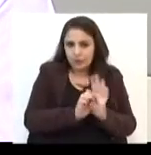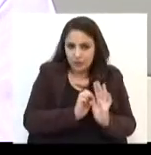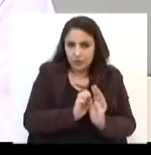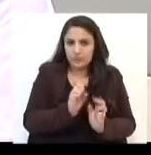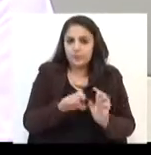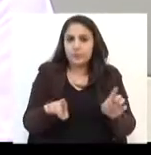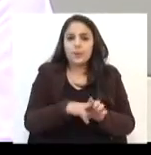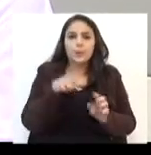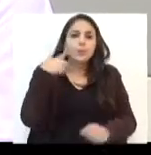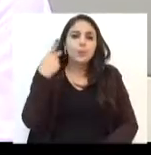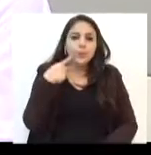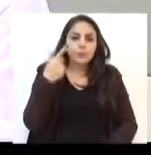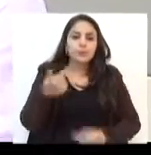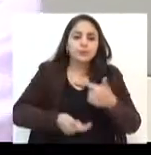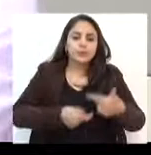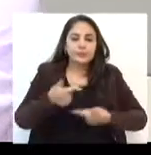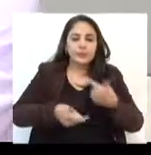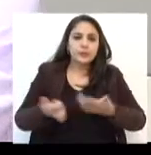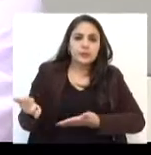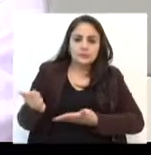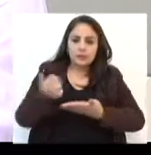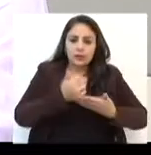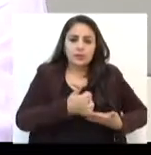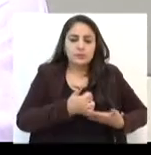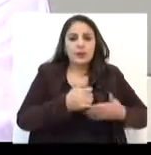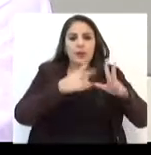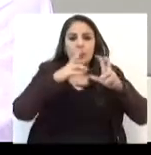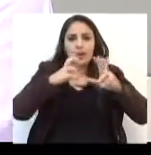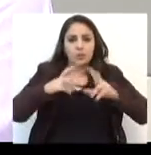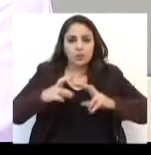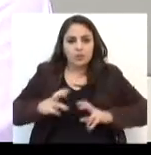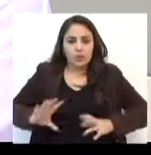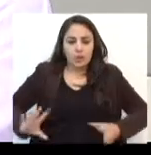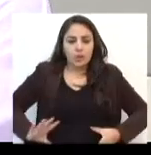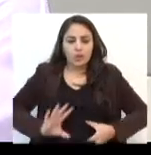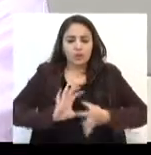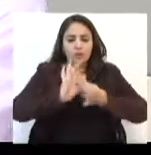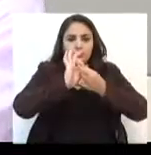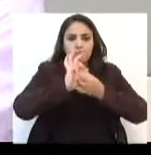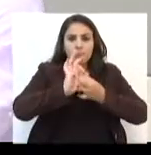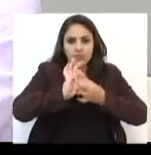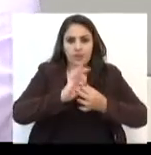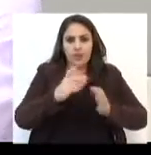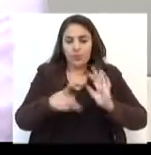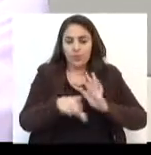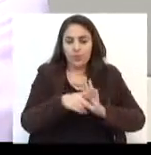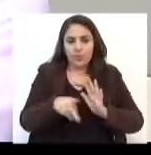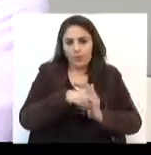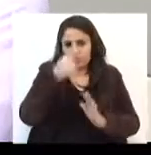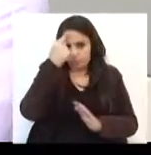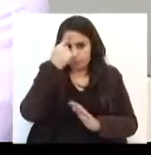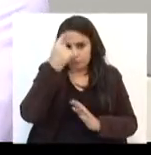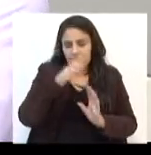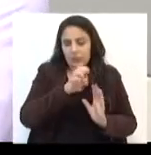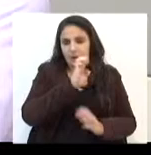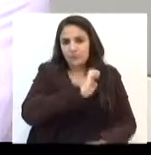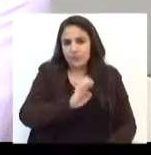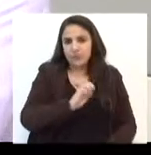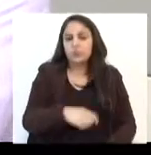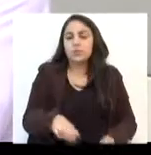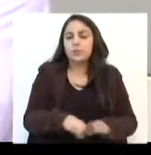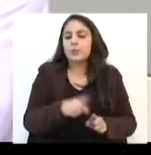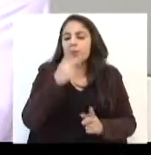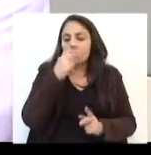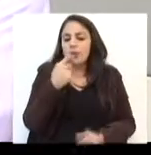evangélico e um político que trabalha trazendo algumas questões ligadas aos seus princípios evangélicos,